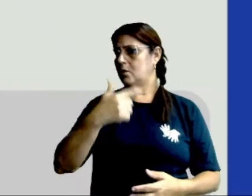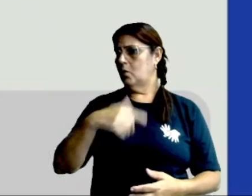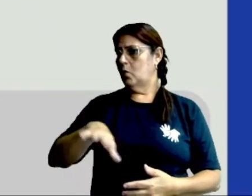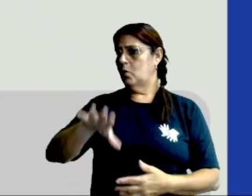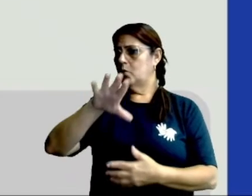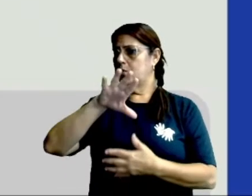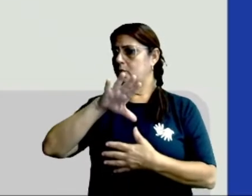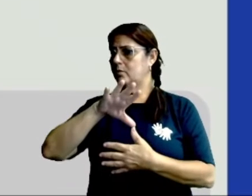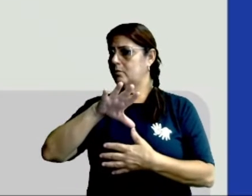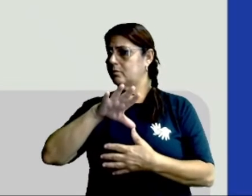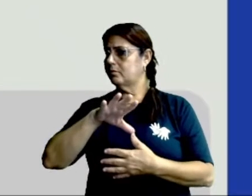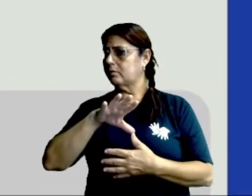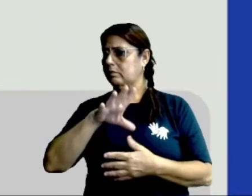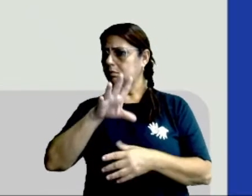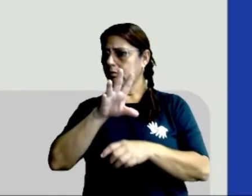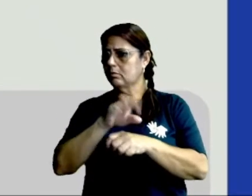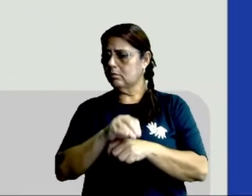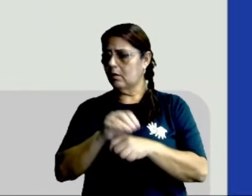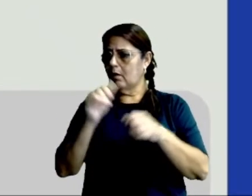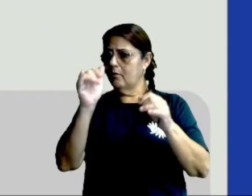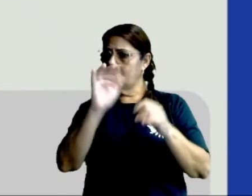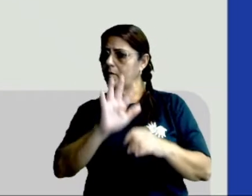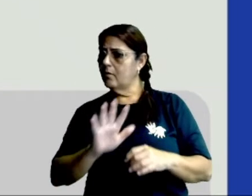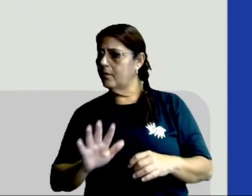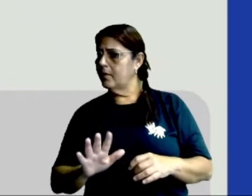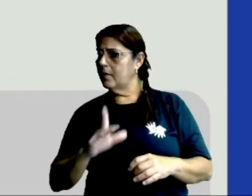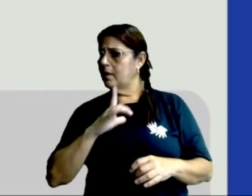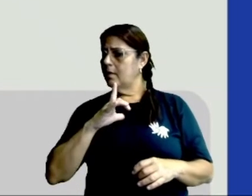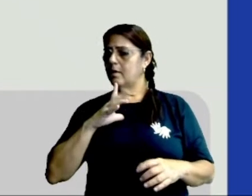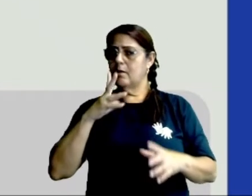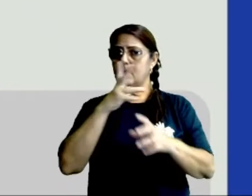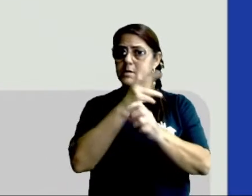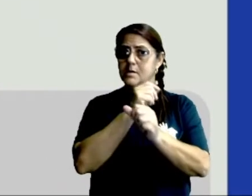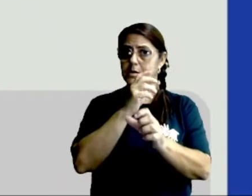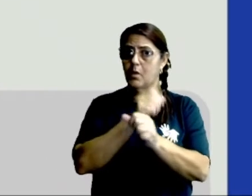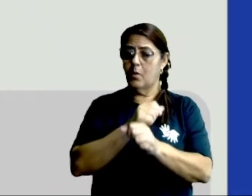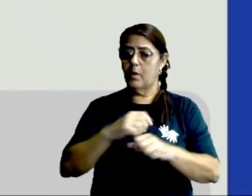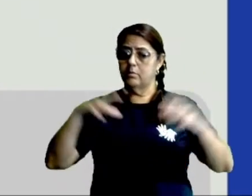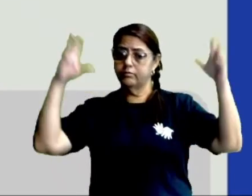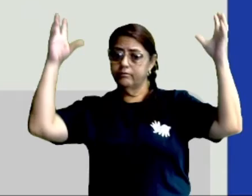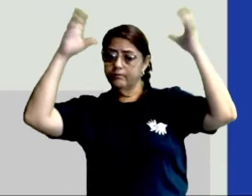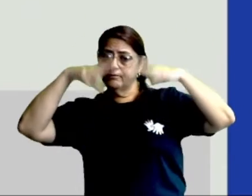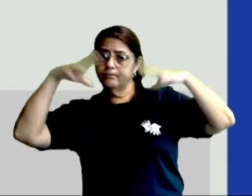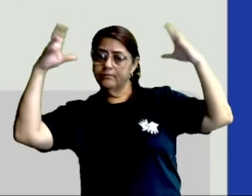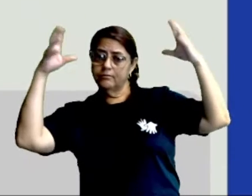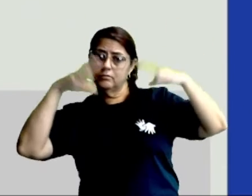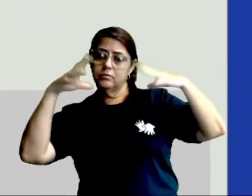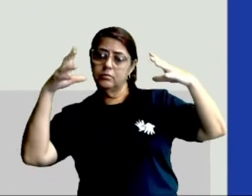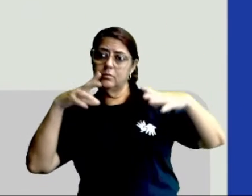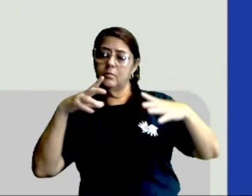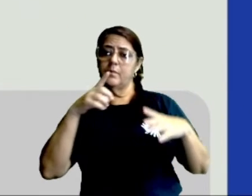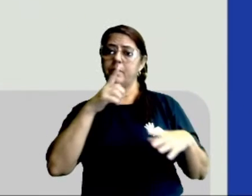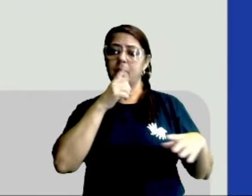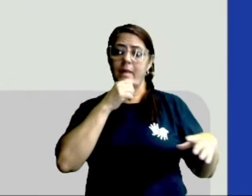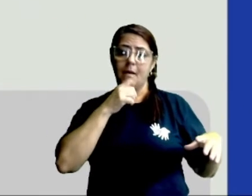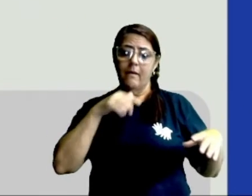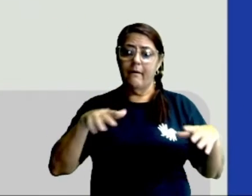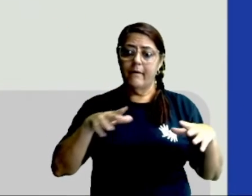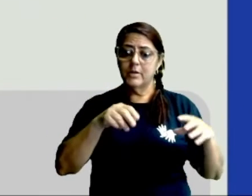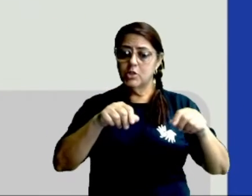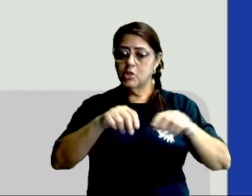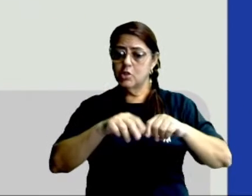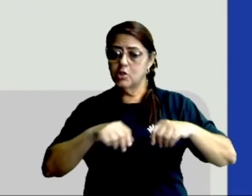ponto 2, diz que outra parte desse vapor de água, somada ao vapor de água resultante da evaporação da água do solo e dos